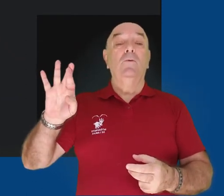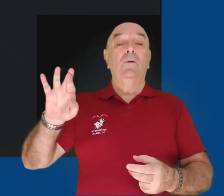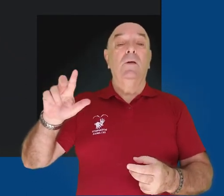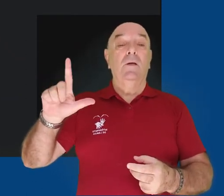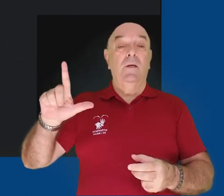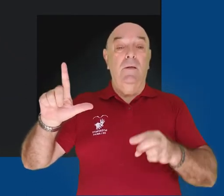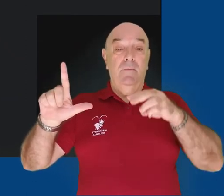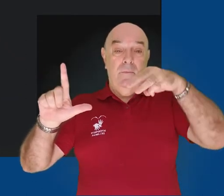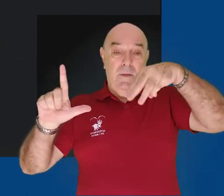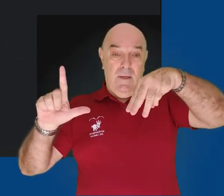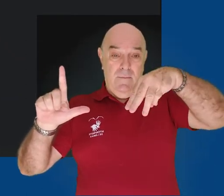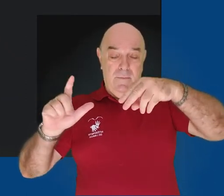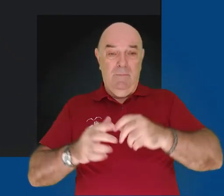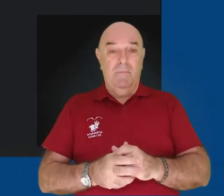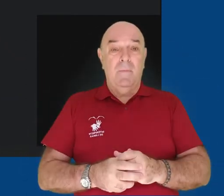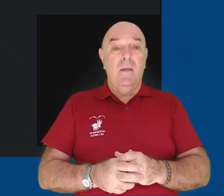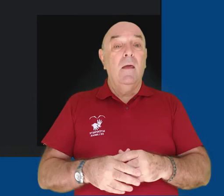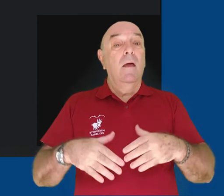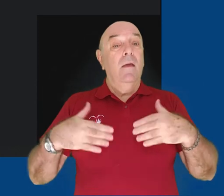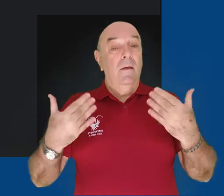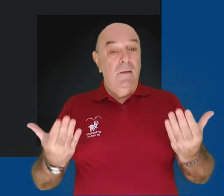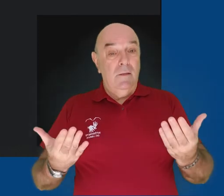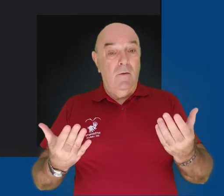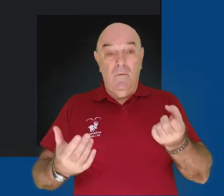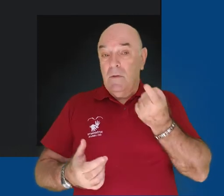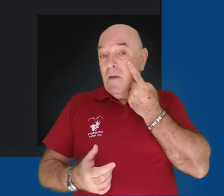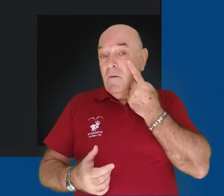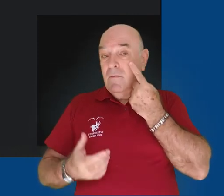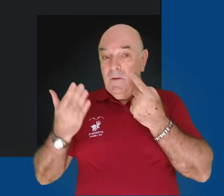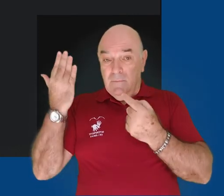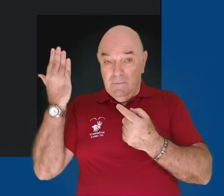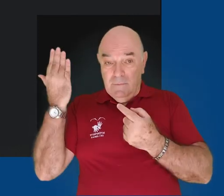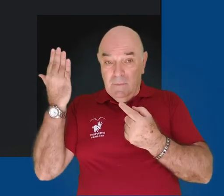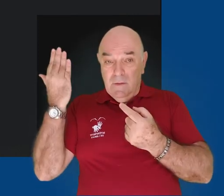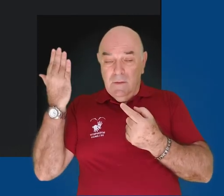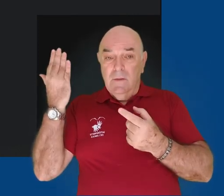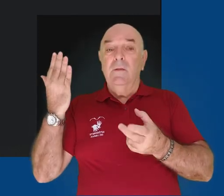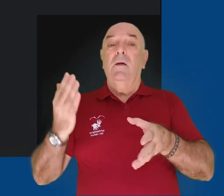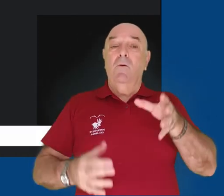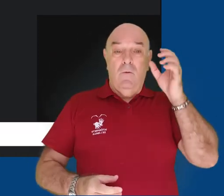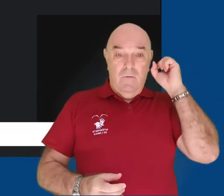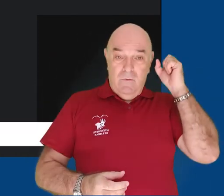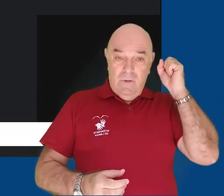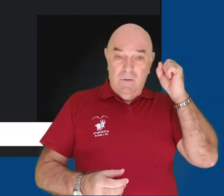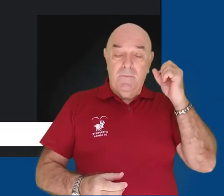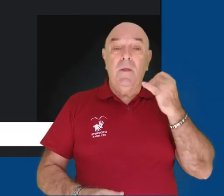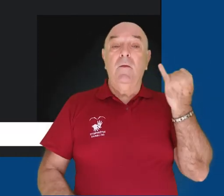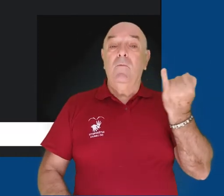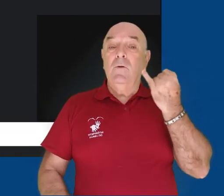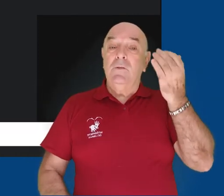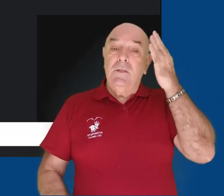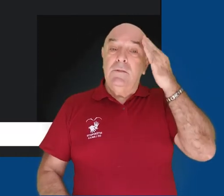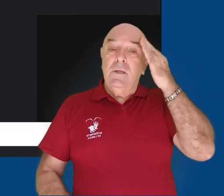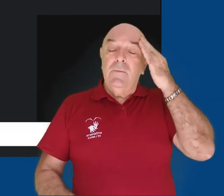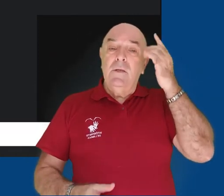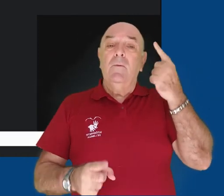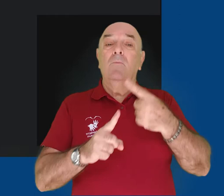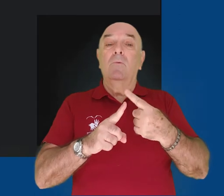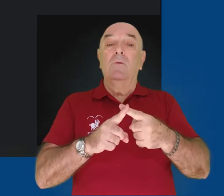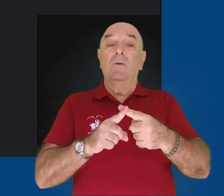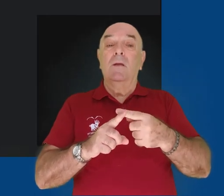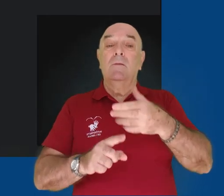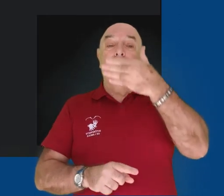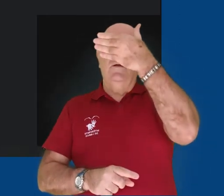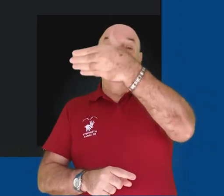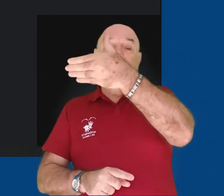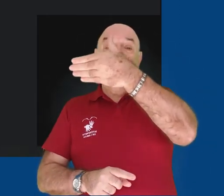atalho de teclado contra o m o ícone agora indica que o som está ativado é importante observar